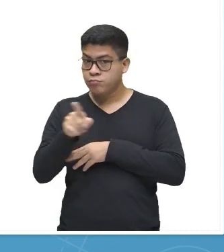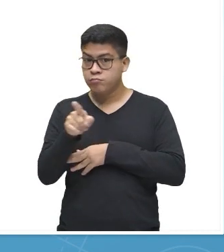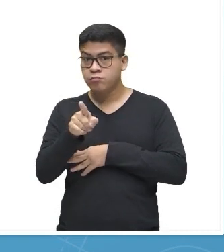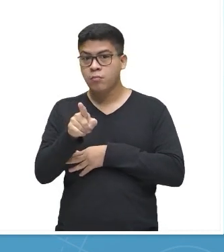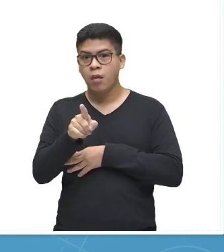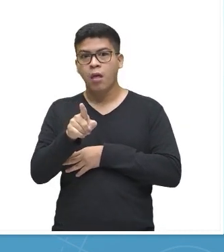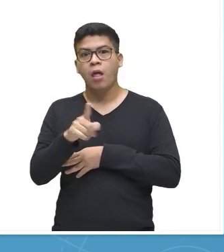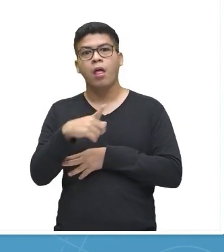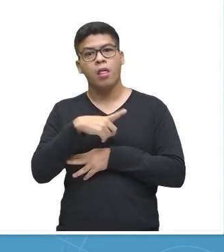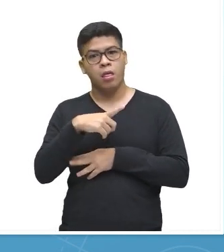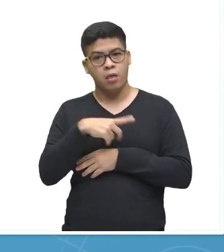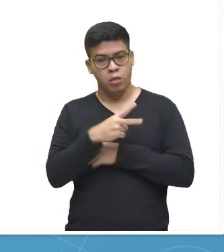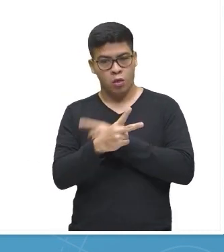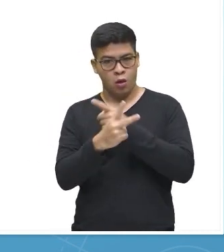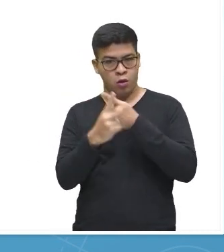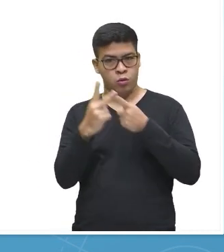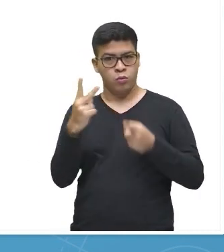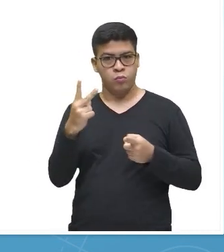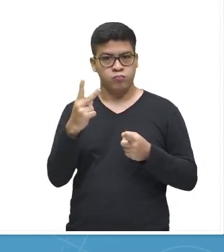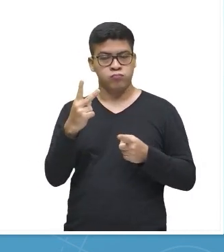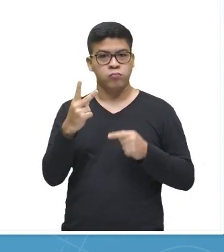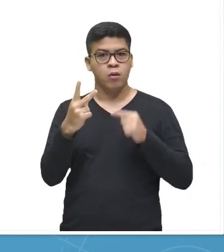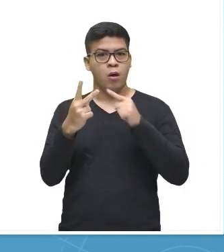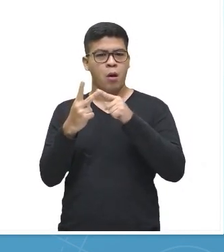Tem duas palavras aí